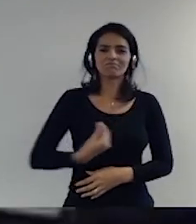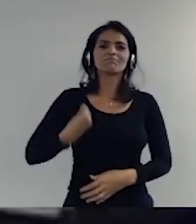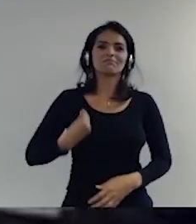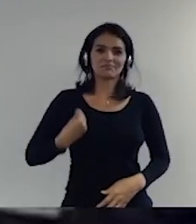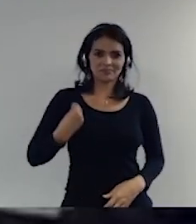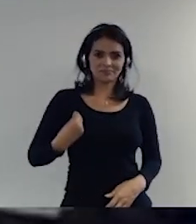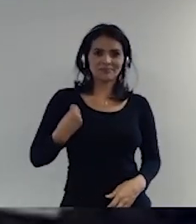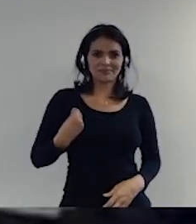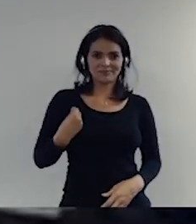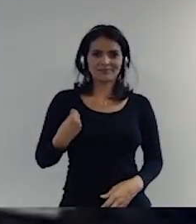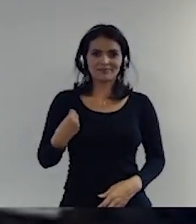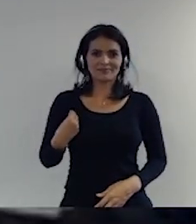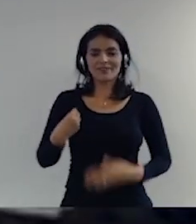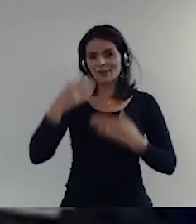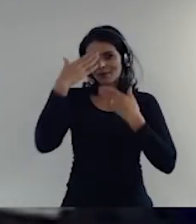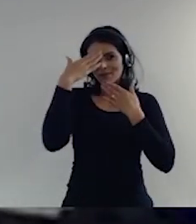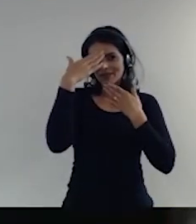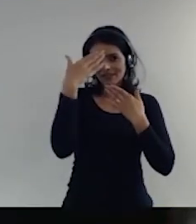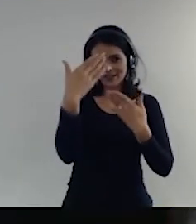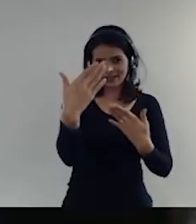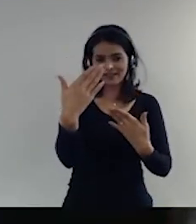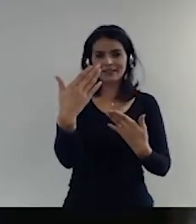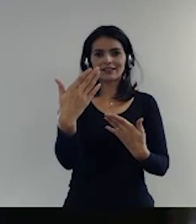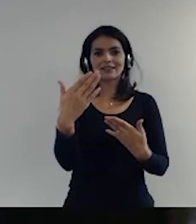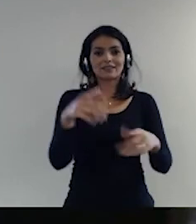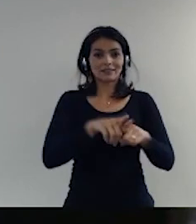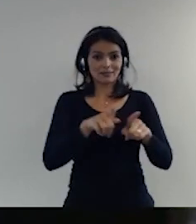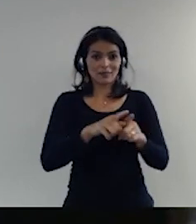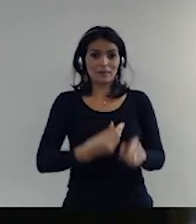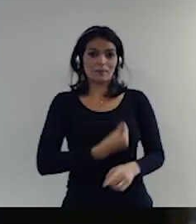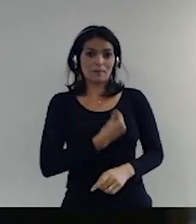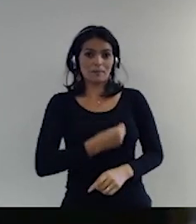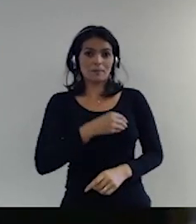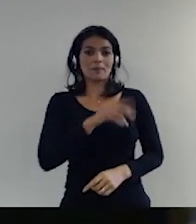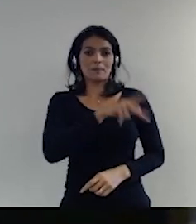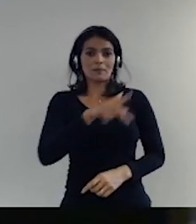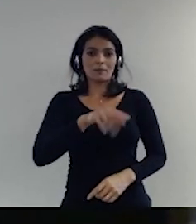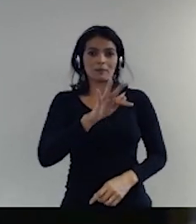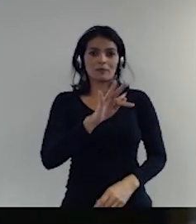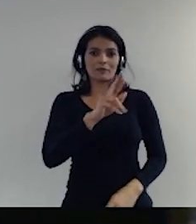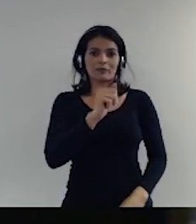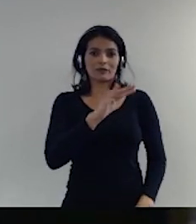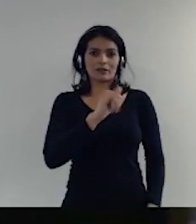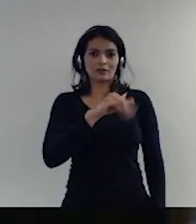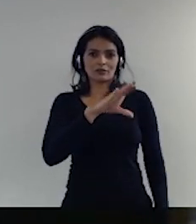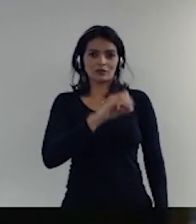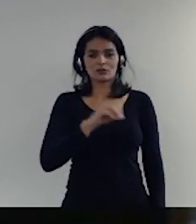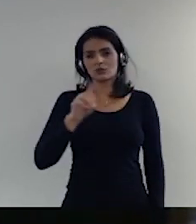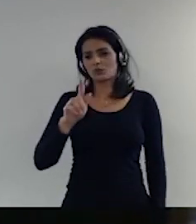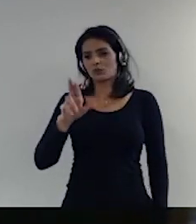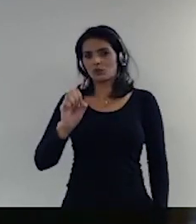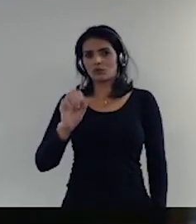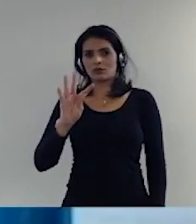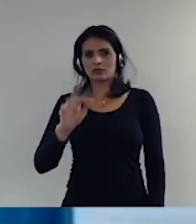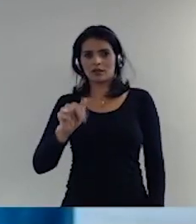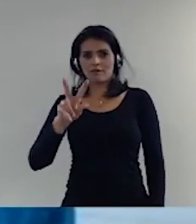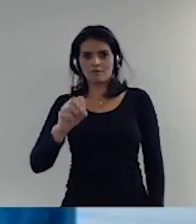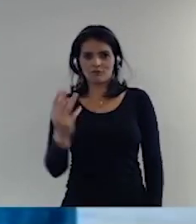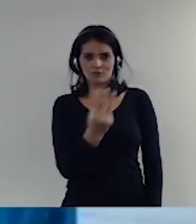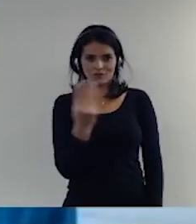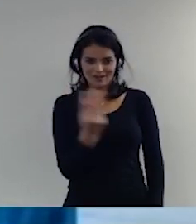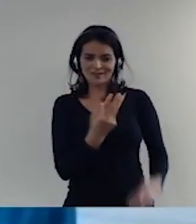participação. Queria agradecer também a participação do professor Francisco Marino, professor Gustavo Tepedino.